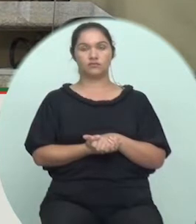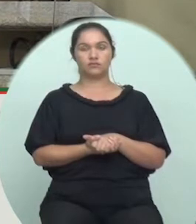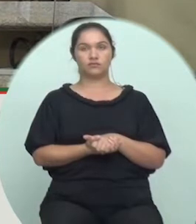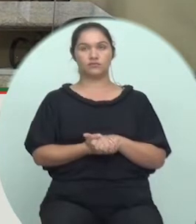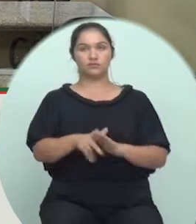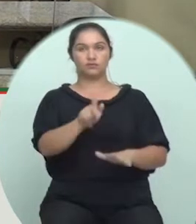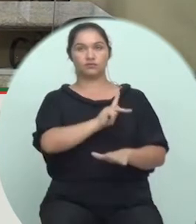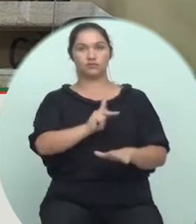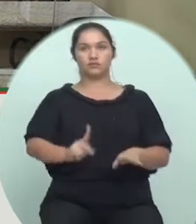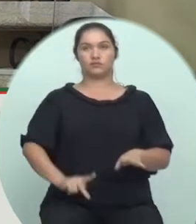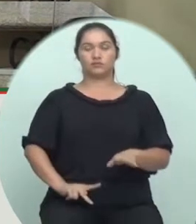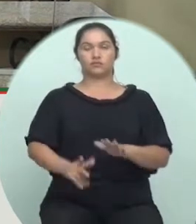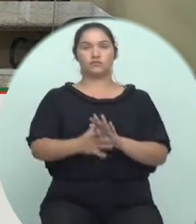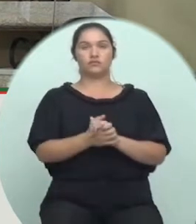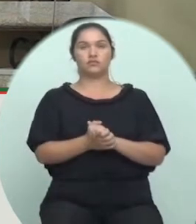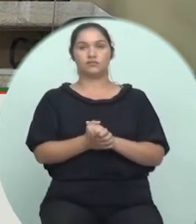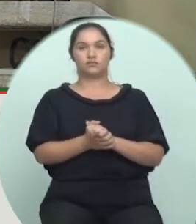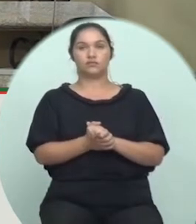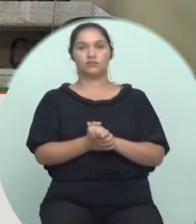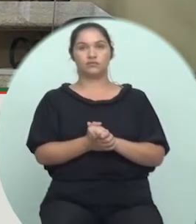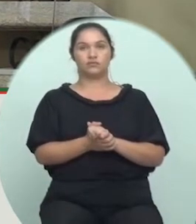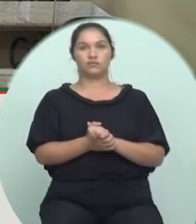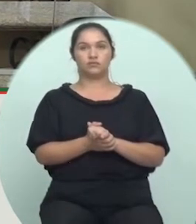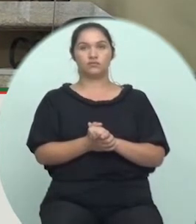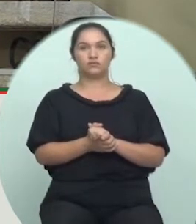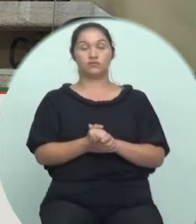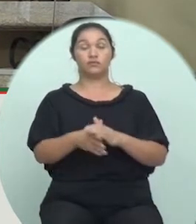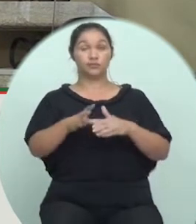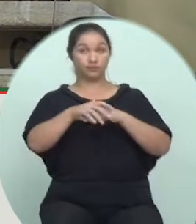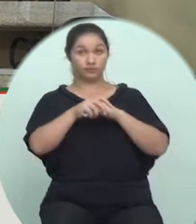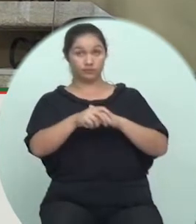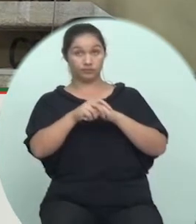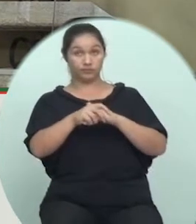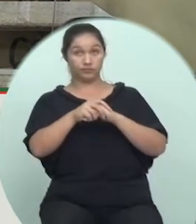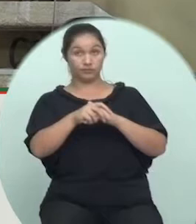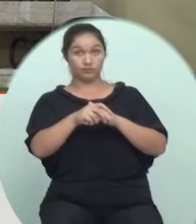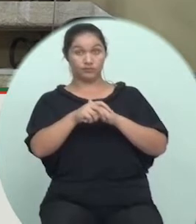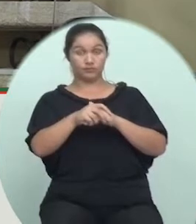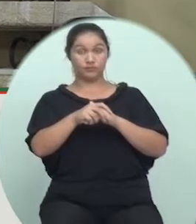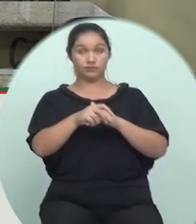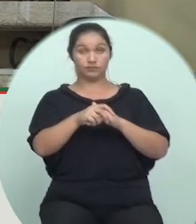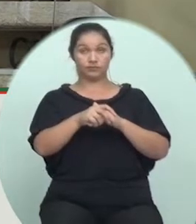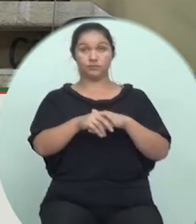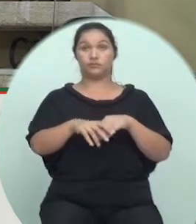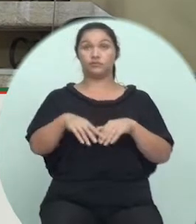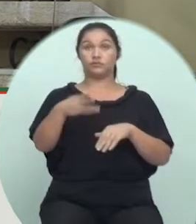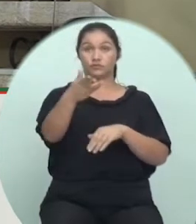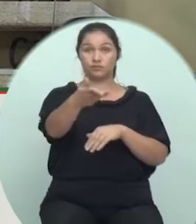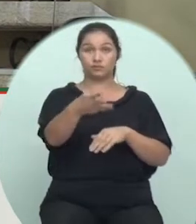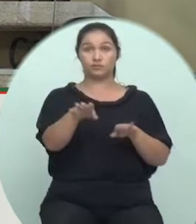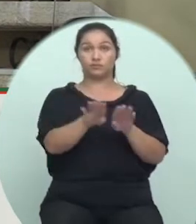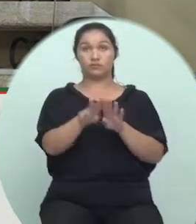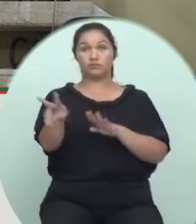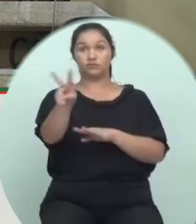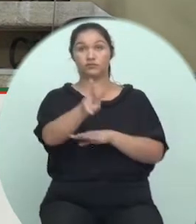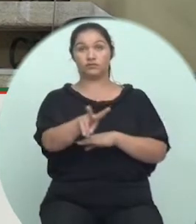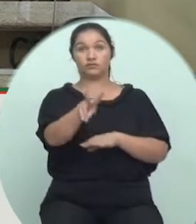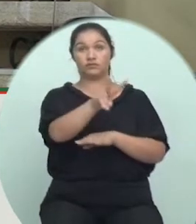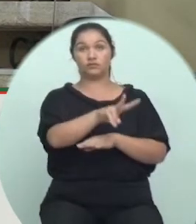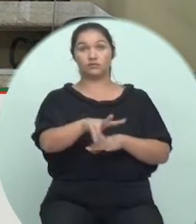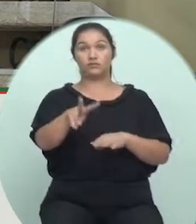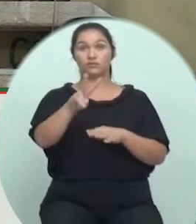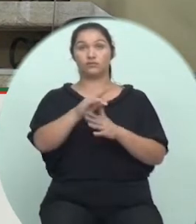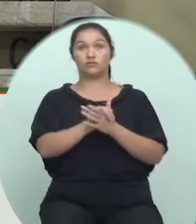Senhor presidente, recebo meus cumprimentos, demais vereadores da mesa, vereadoras, vereadores, todos que aqui estão